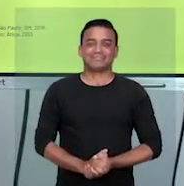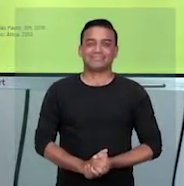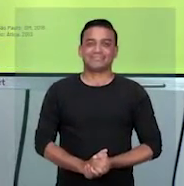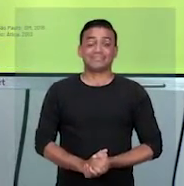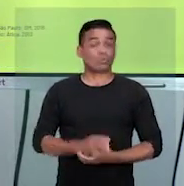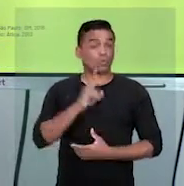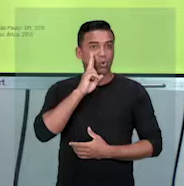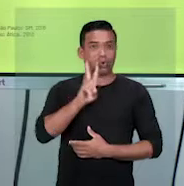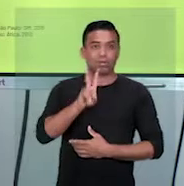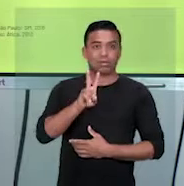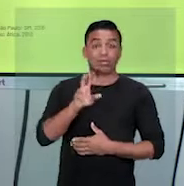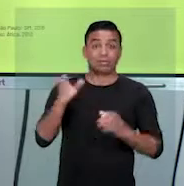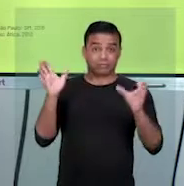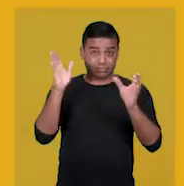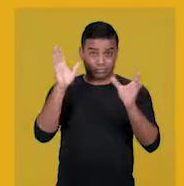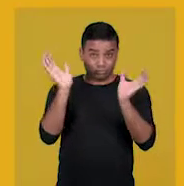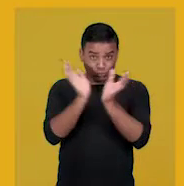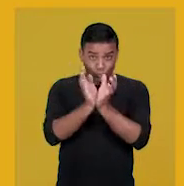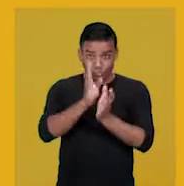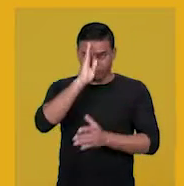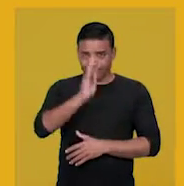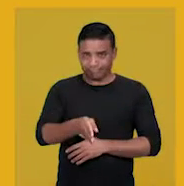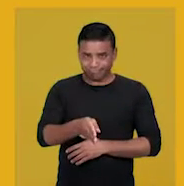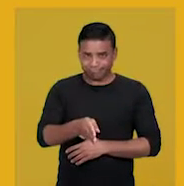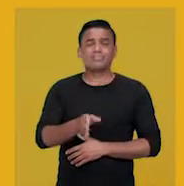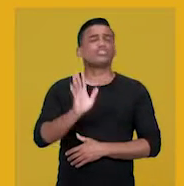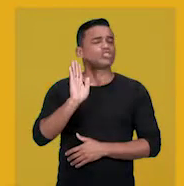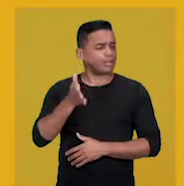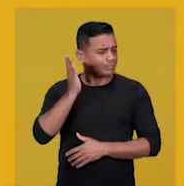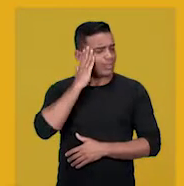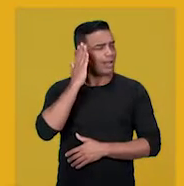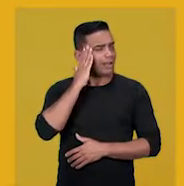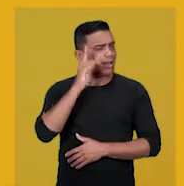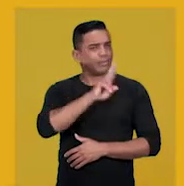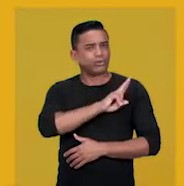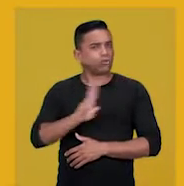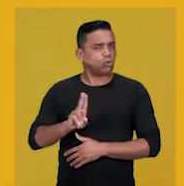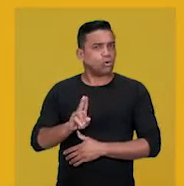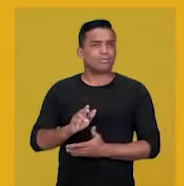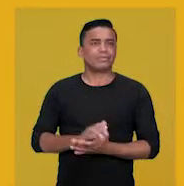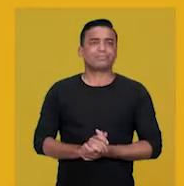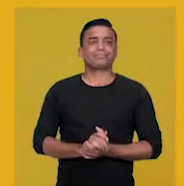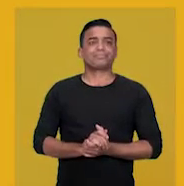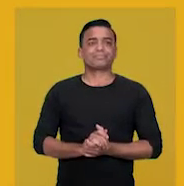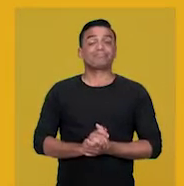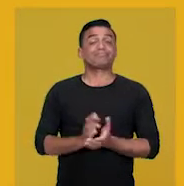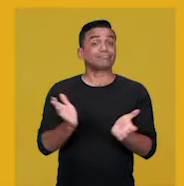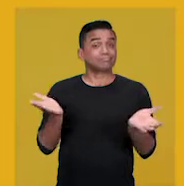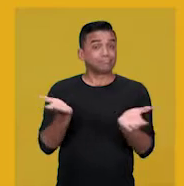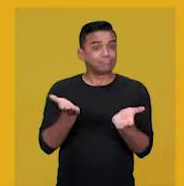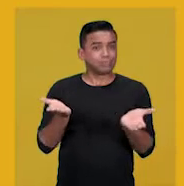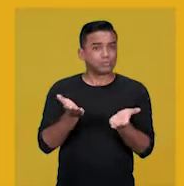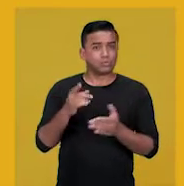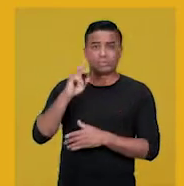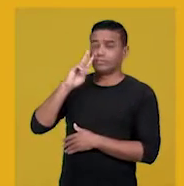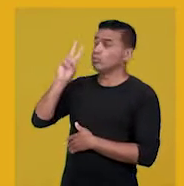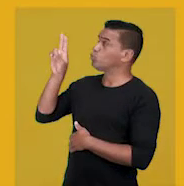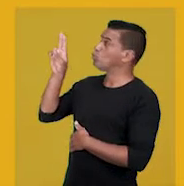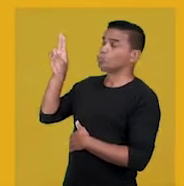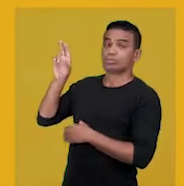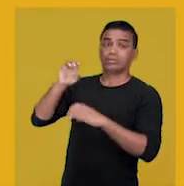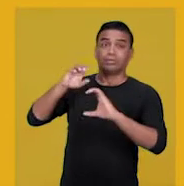Então, olha só, cadeia principal. Essa nós já sabemos como nomear. Nós temos aqui agora